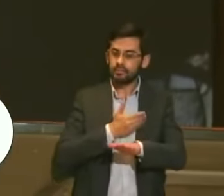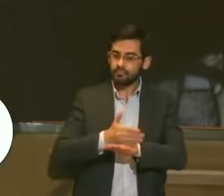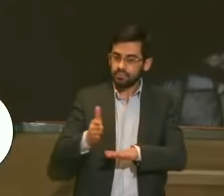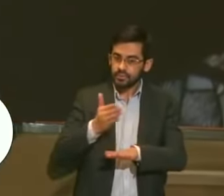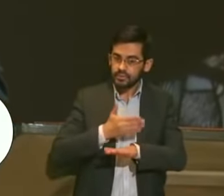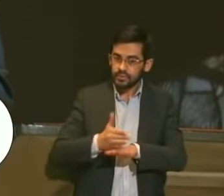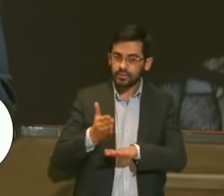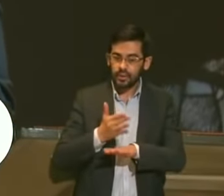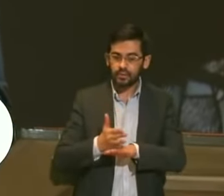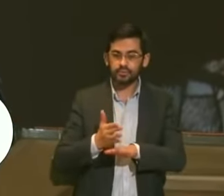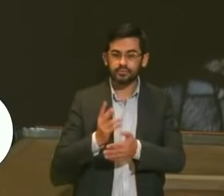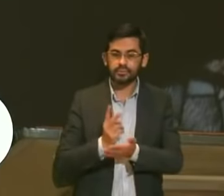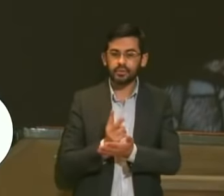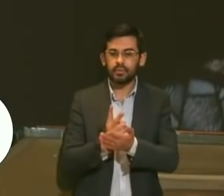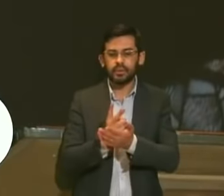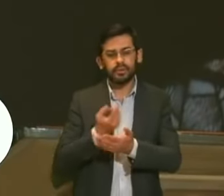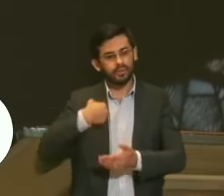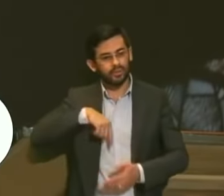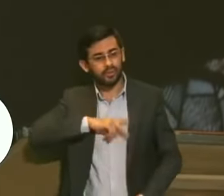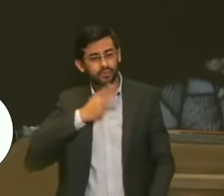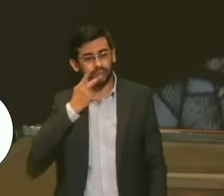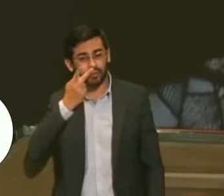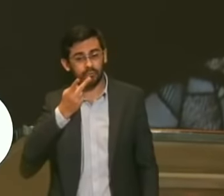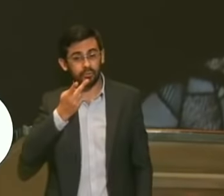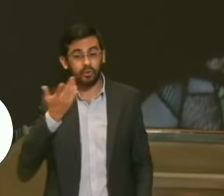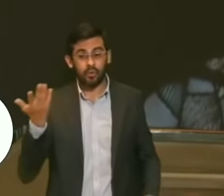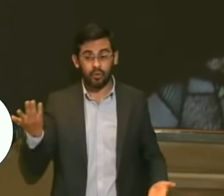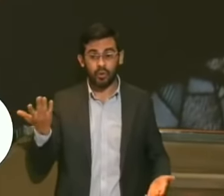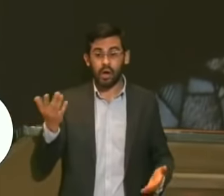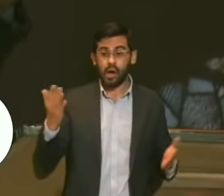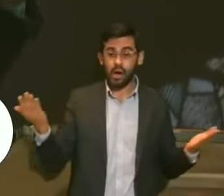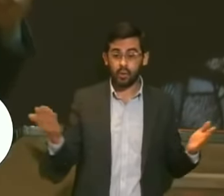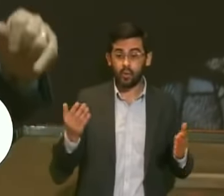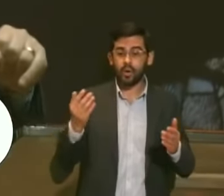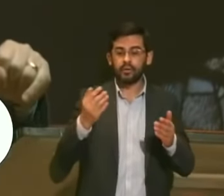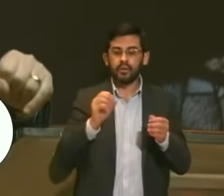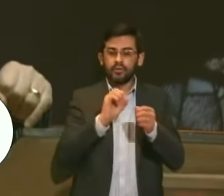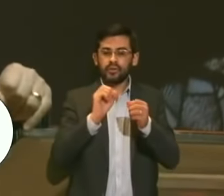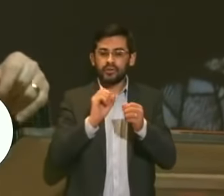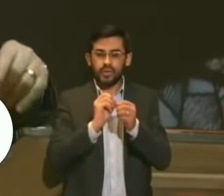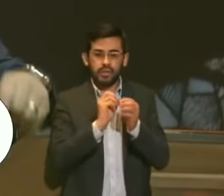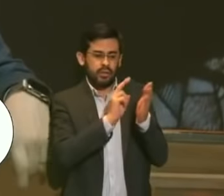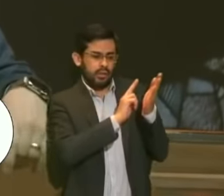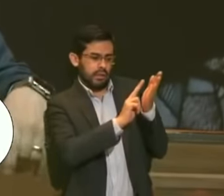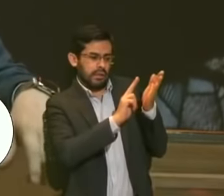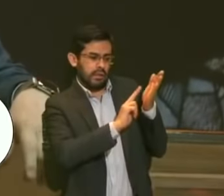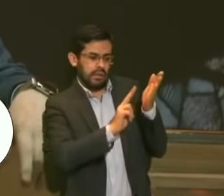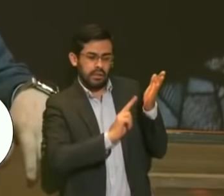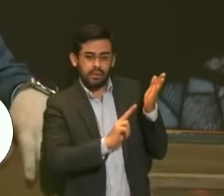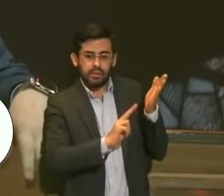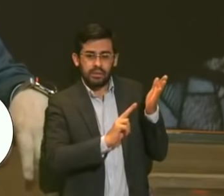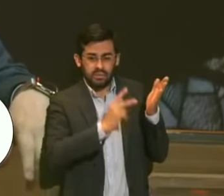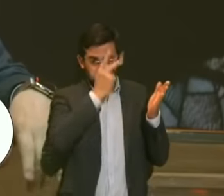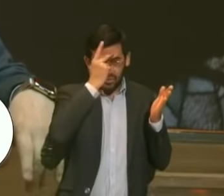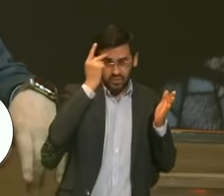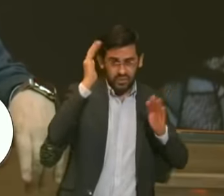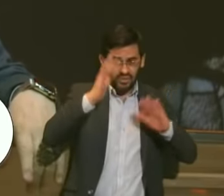praticado. E a gente diz assim, olha, vamos fazer uma lista das pessoas que você machucou.